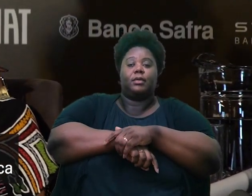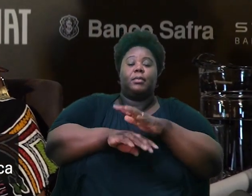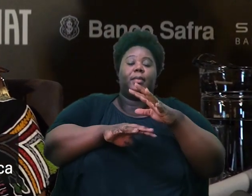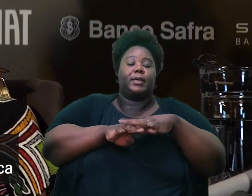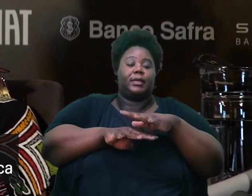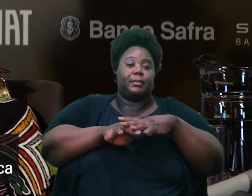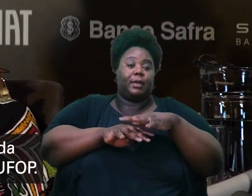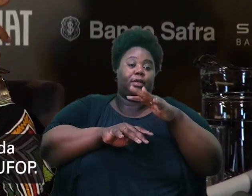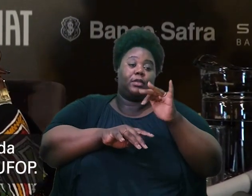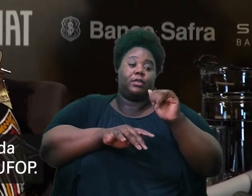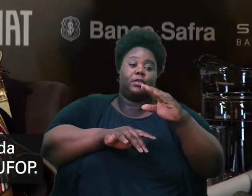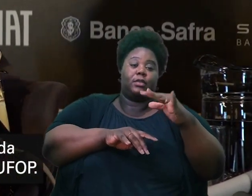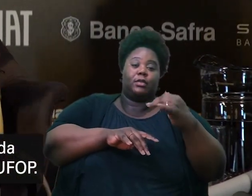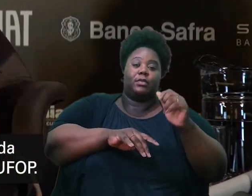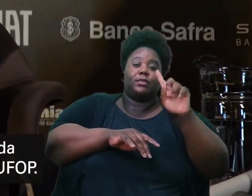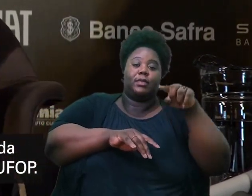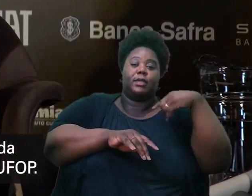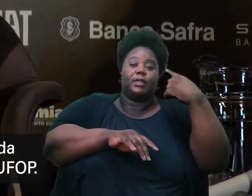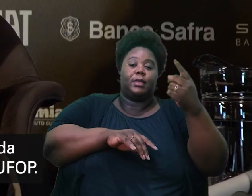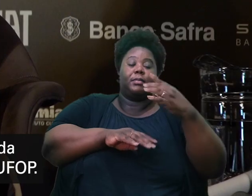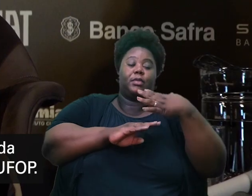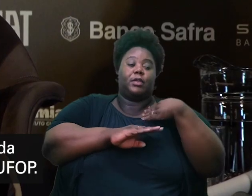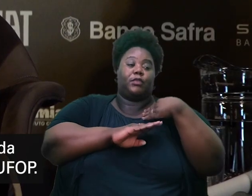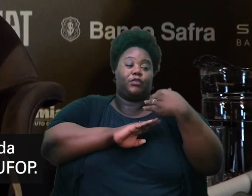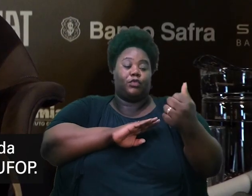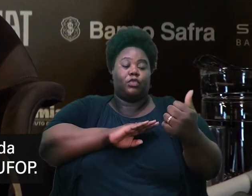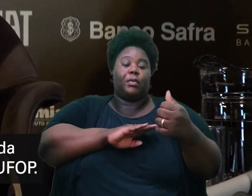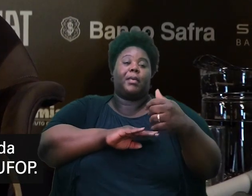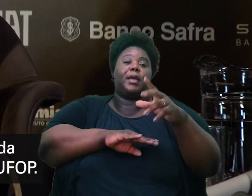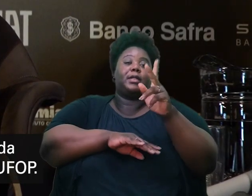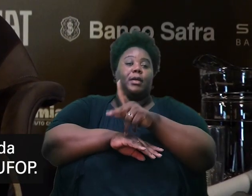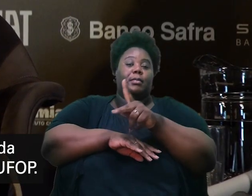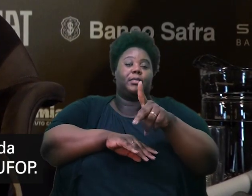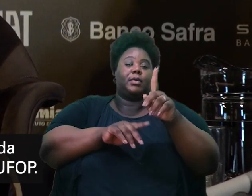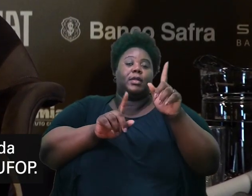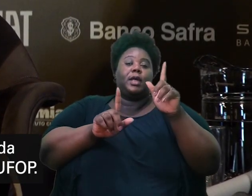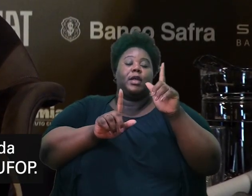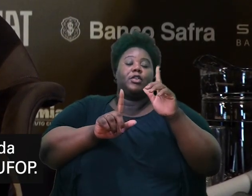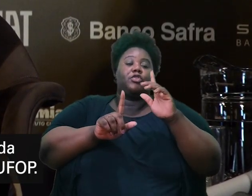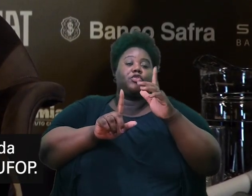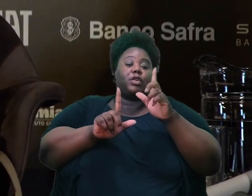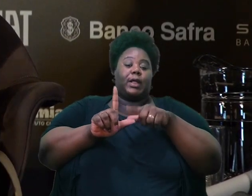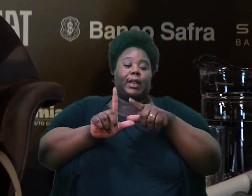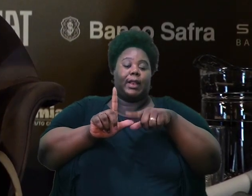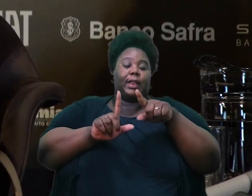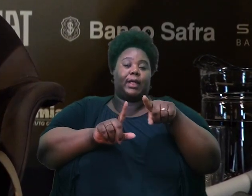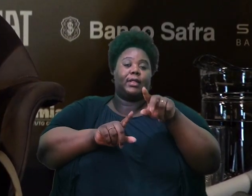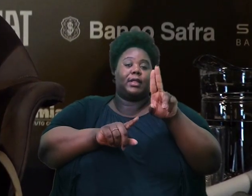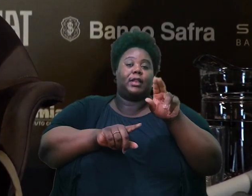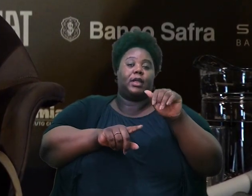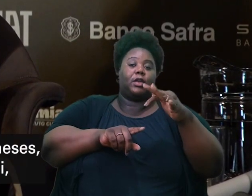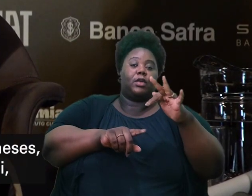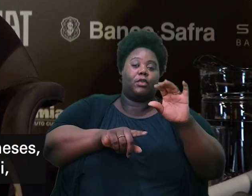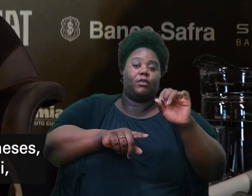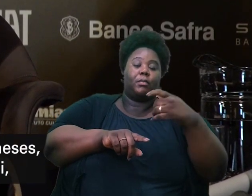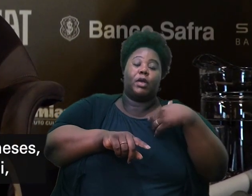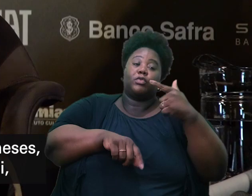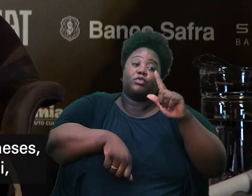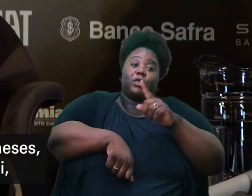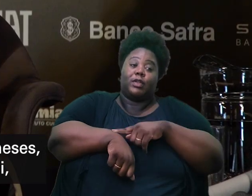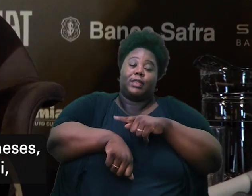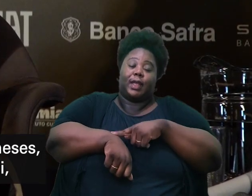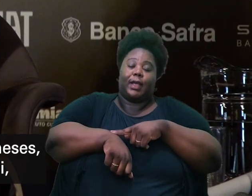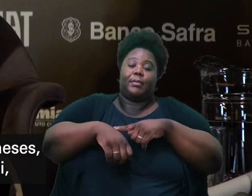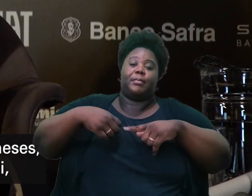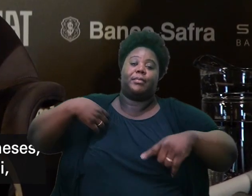física quando eu fui dar aula, fui chamada para implantar o curso de letras lá na UFOP. Aí não tinha mais tempo. Mesmo assim,